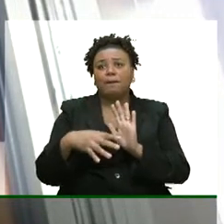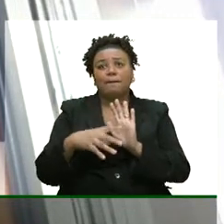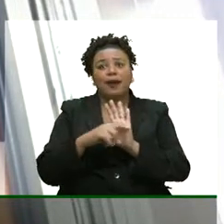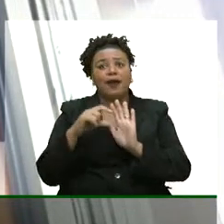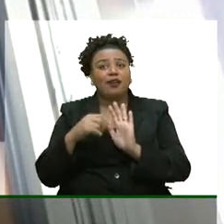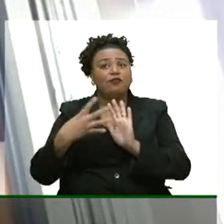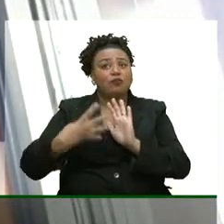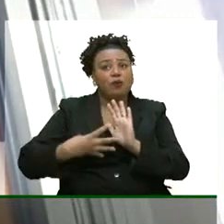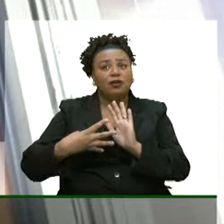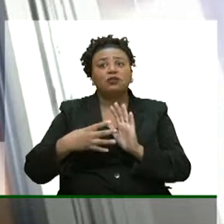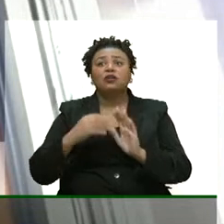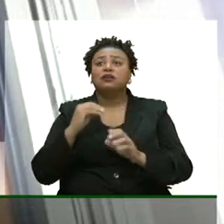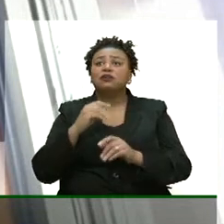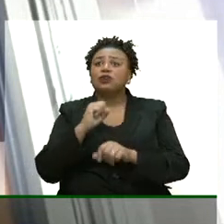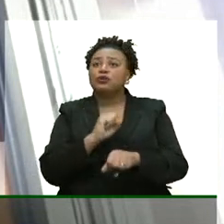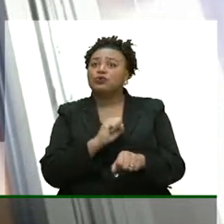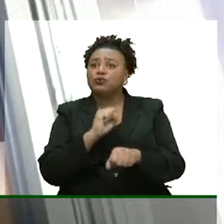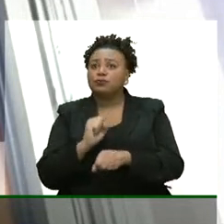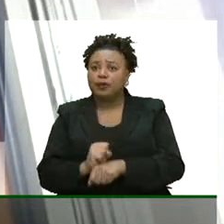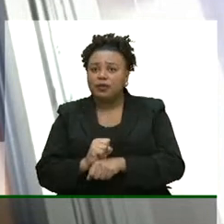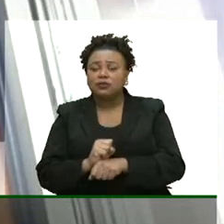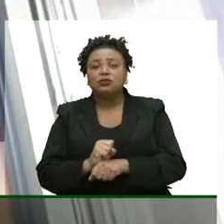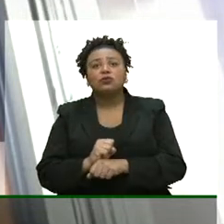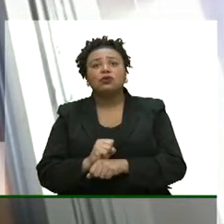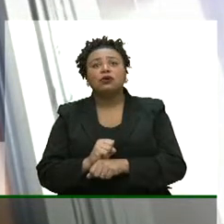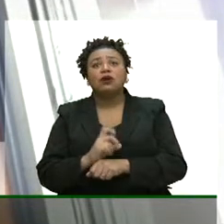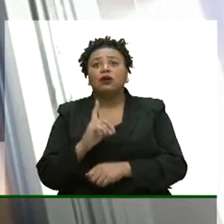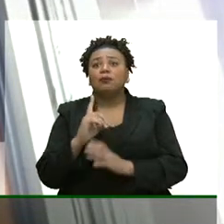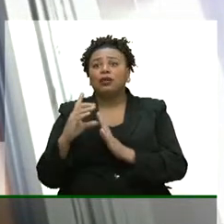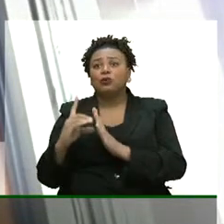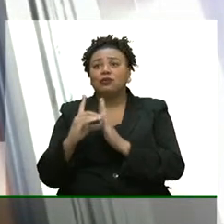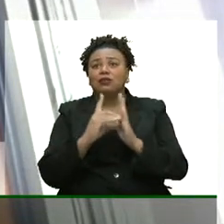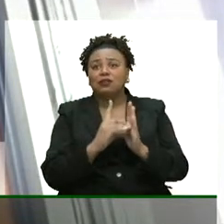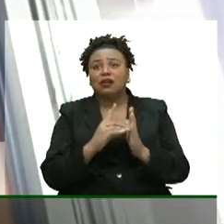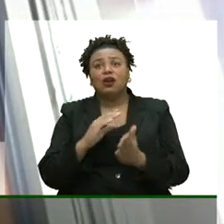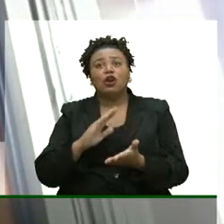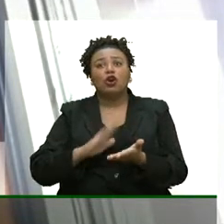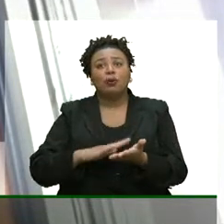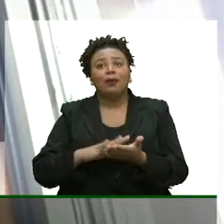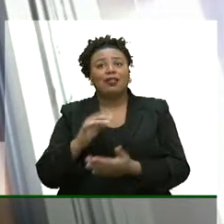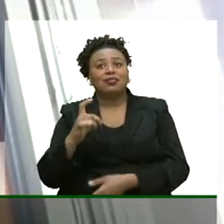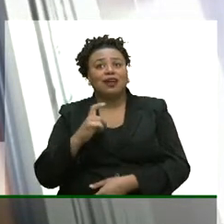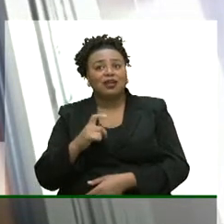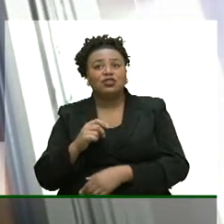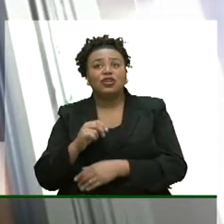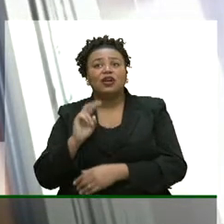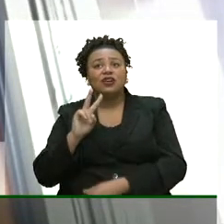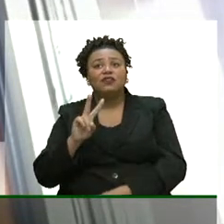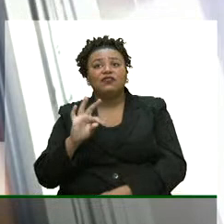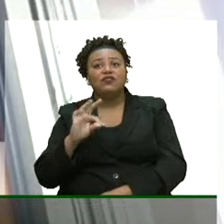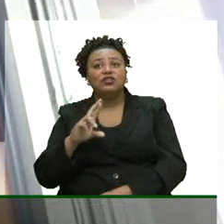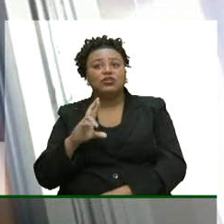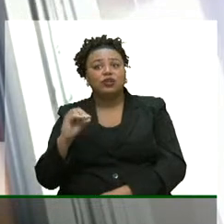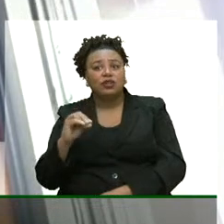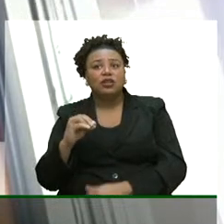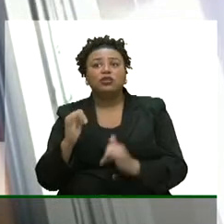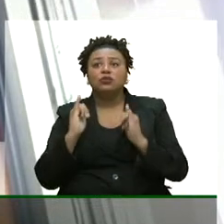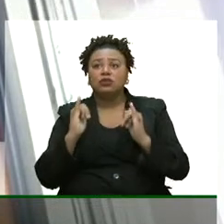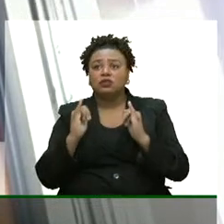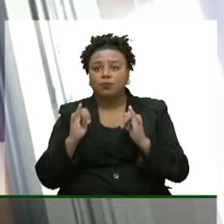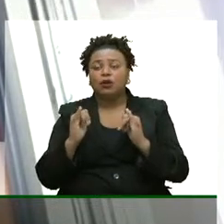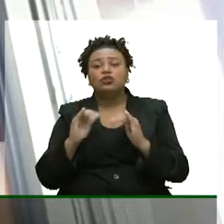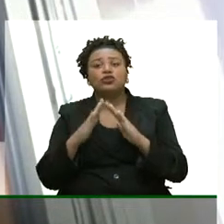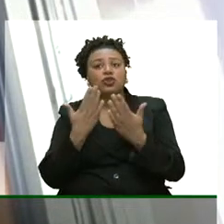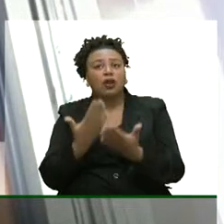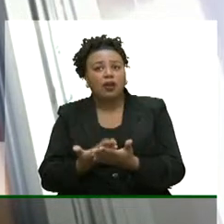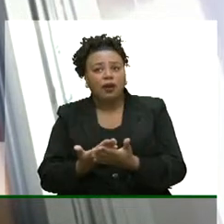período referido no caput, fica suspensa pelo DETRAN-RS a cobrança da taxa de vistoria de identificação dos veículos de transporte escolar. Parágrafo 5º.